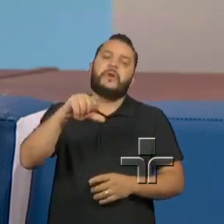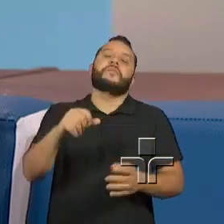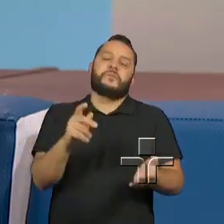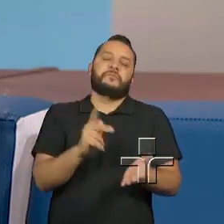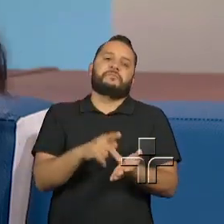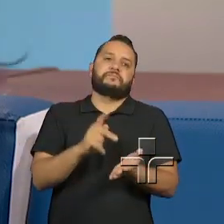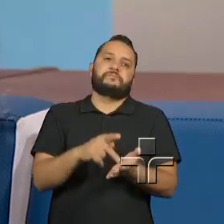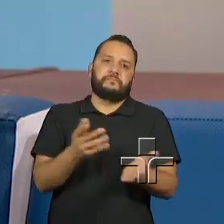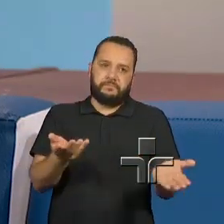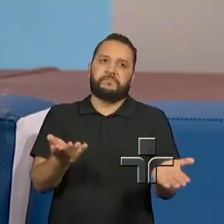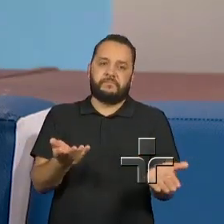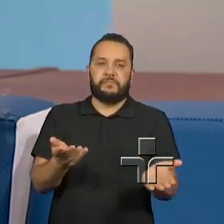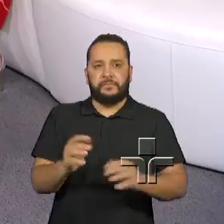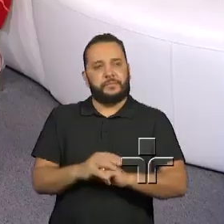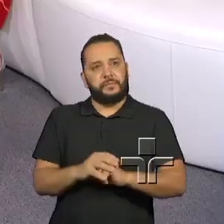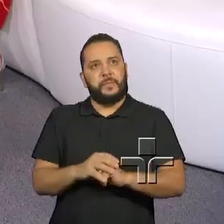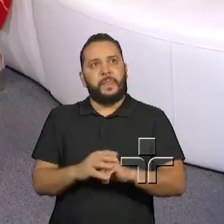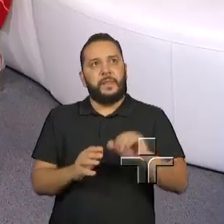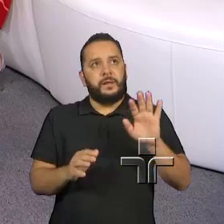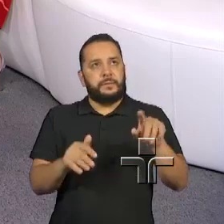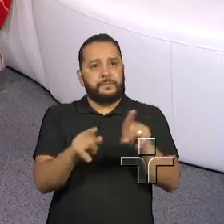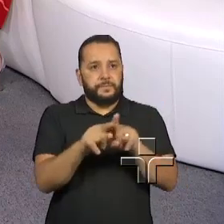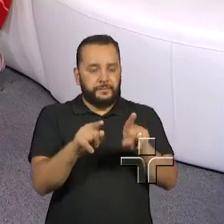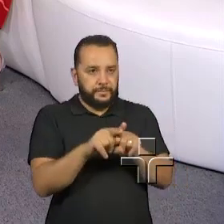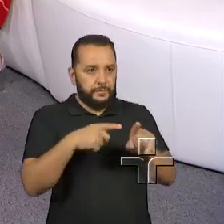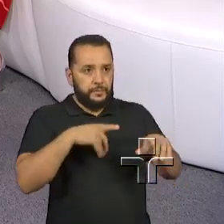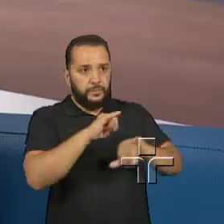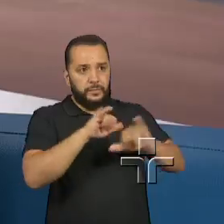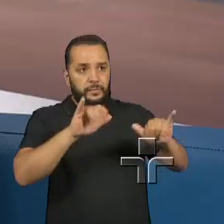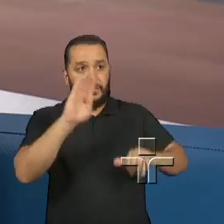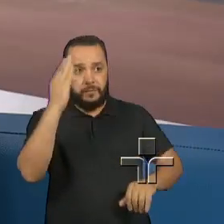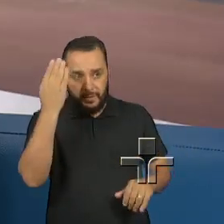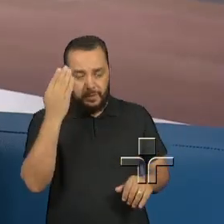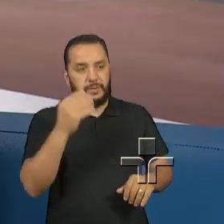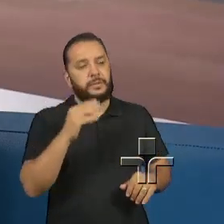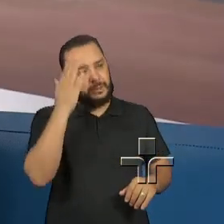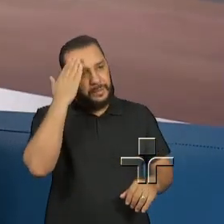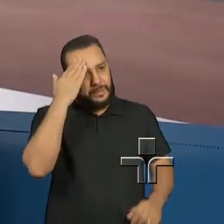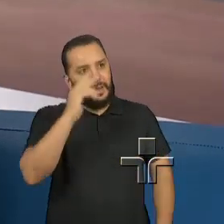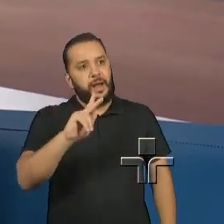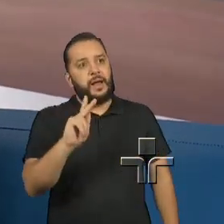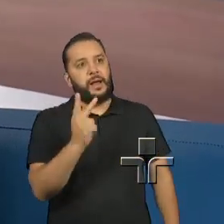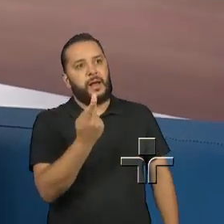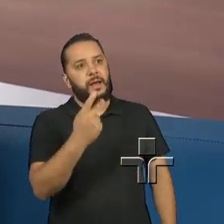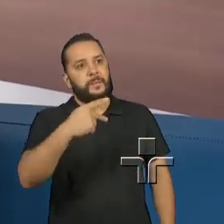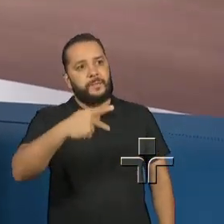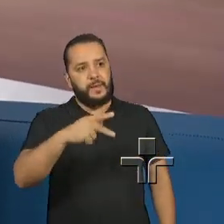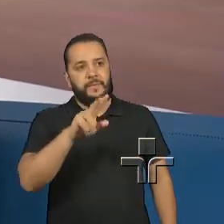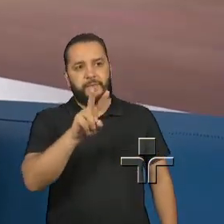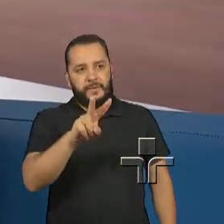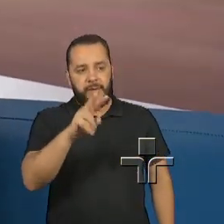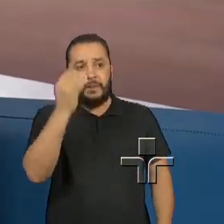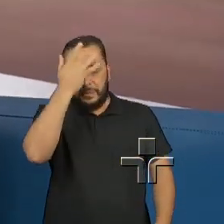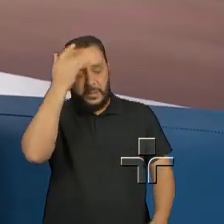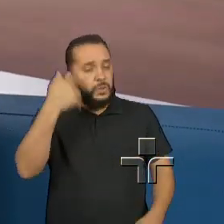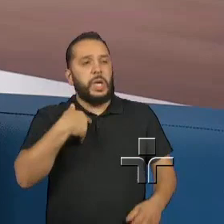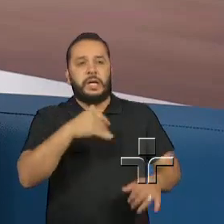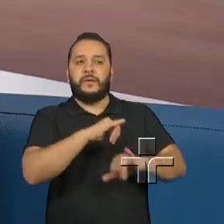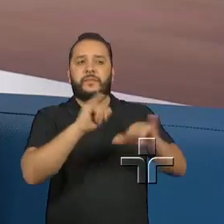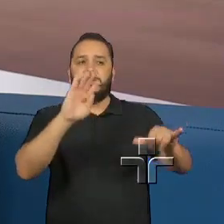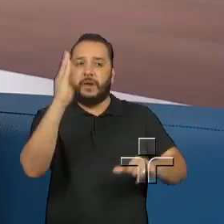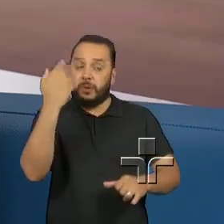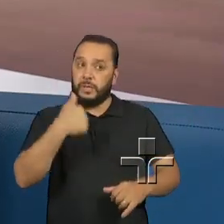realmente testar. Quando fala de fake news, por exemplo, essa de HPV é uma que eu já ouvi muito. Eu não tenho